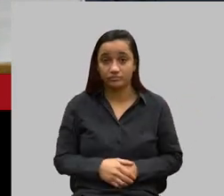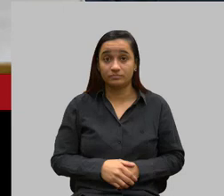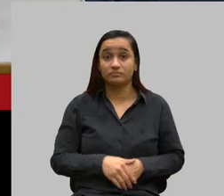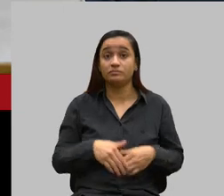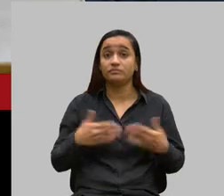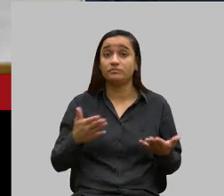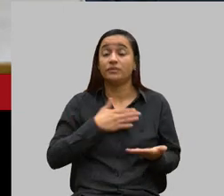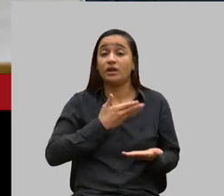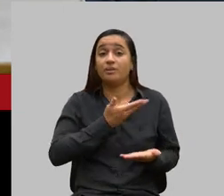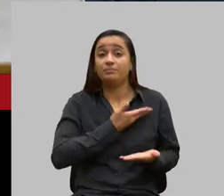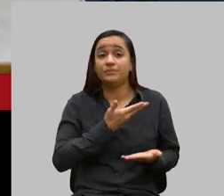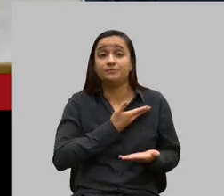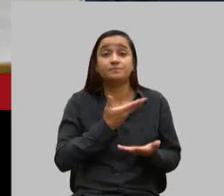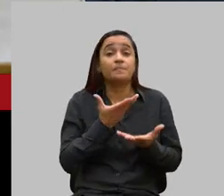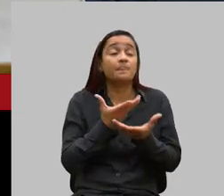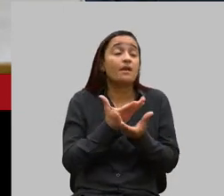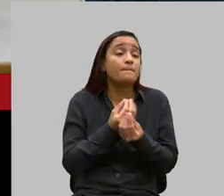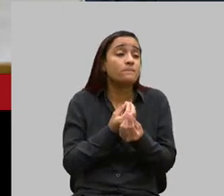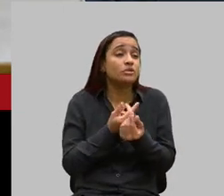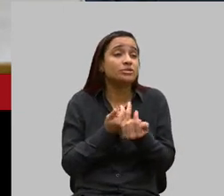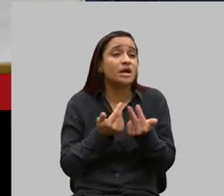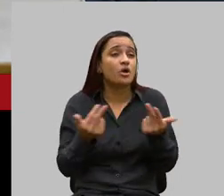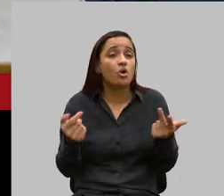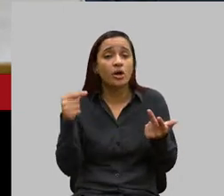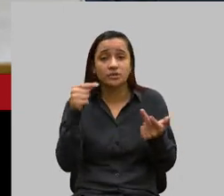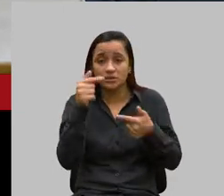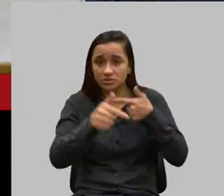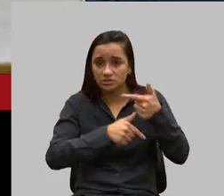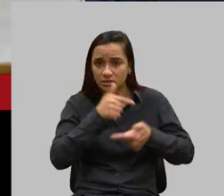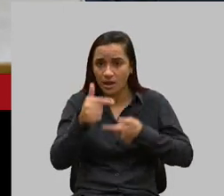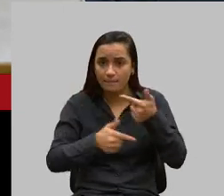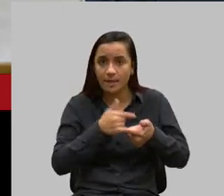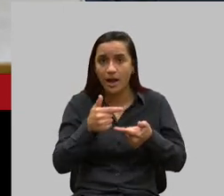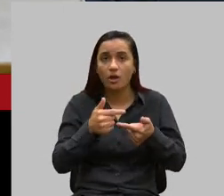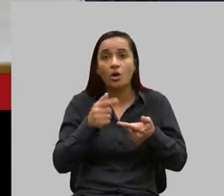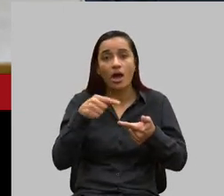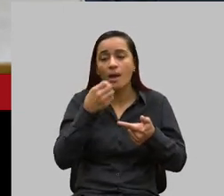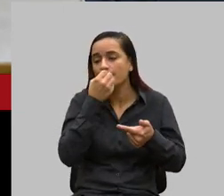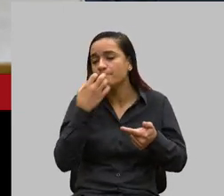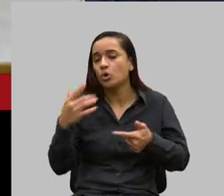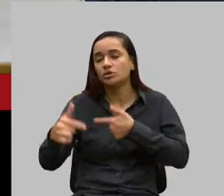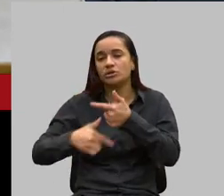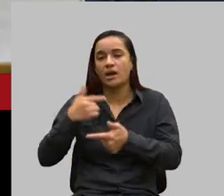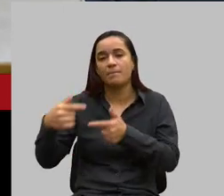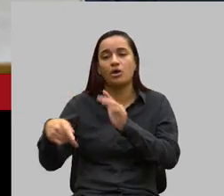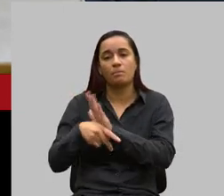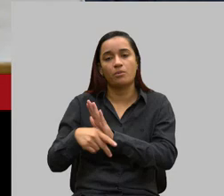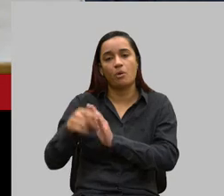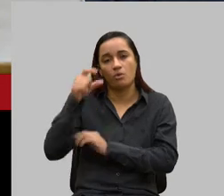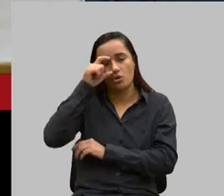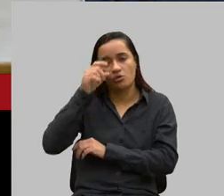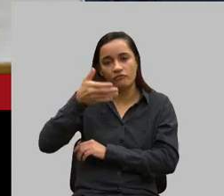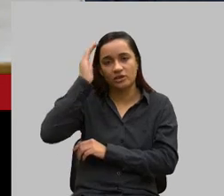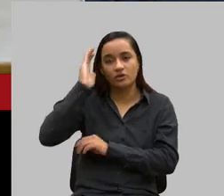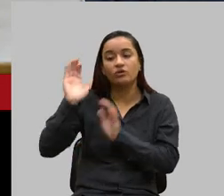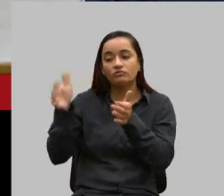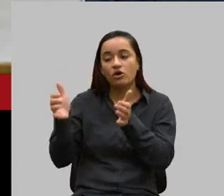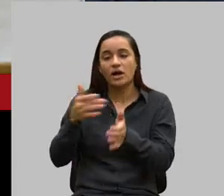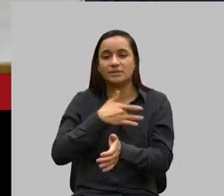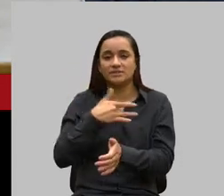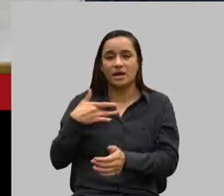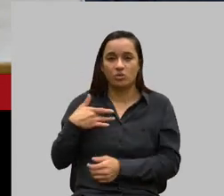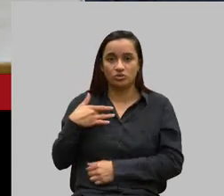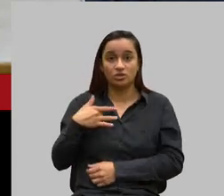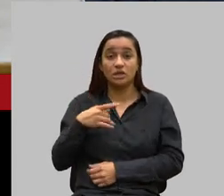coisa desses empregos aí está no Bom trabalho que o governador Romeu Zema tem feito na saúde é muito hospital muito Posto Saúde que voltou a